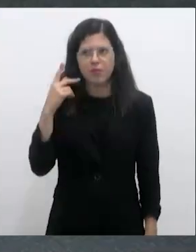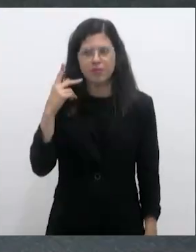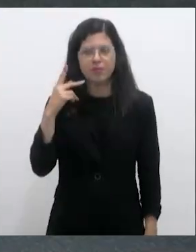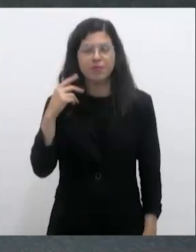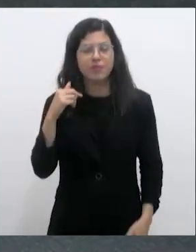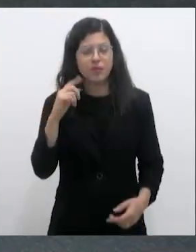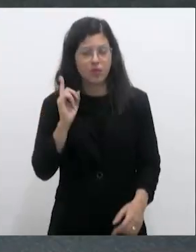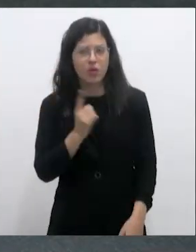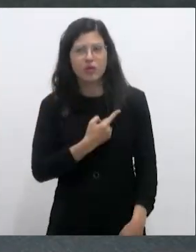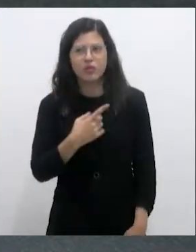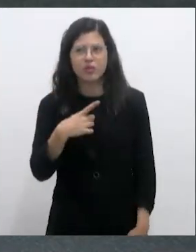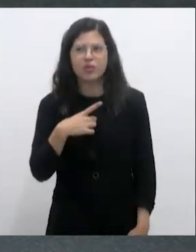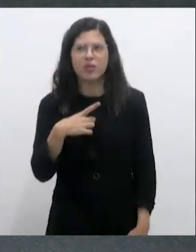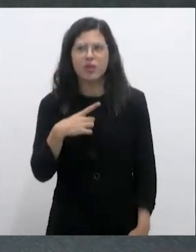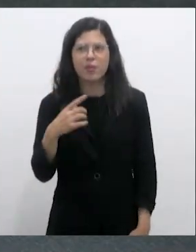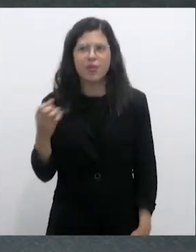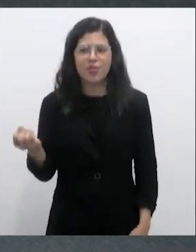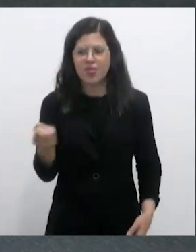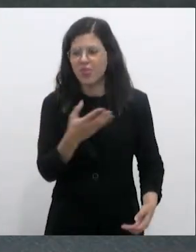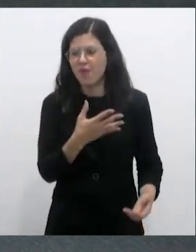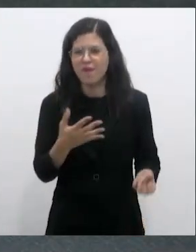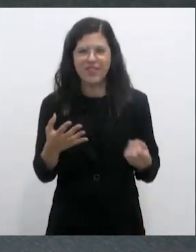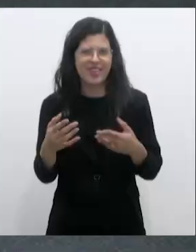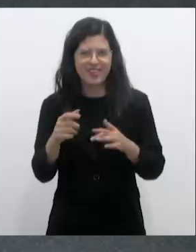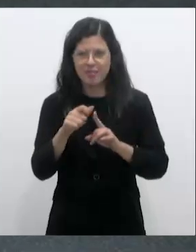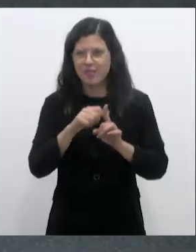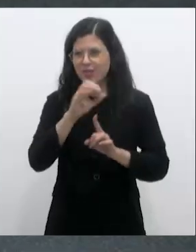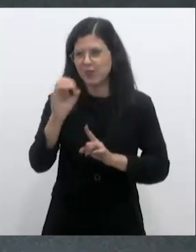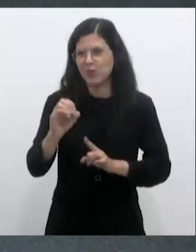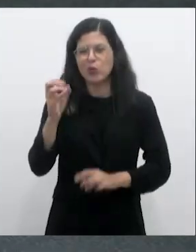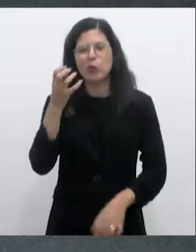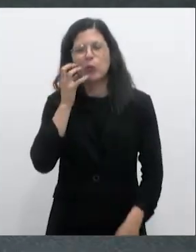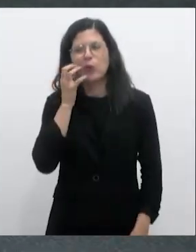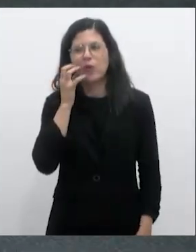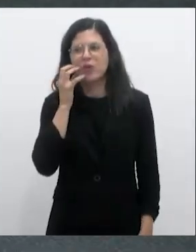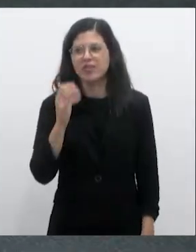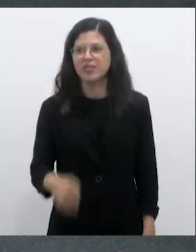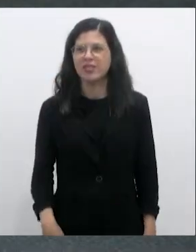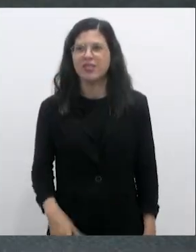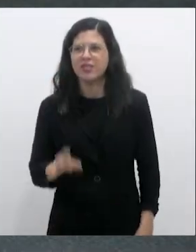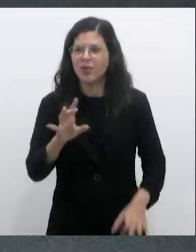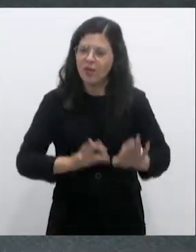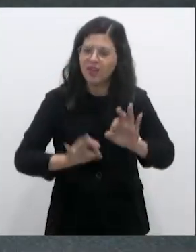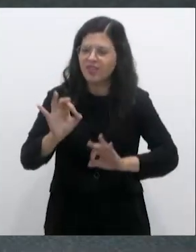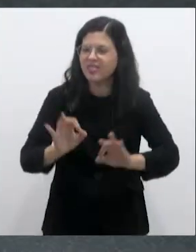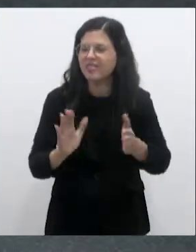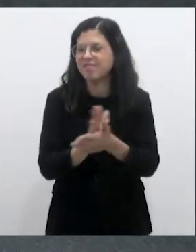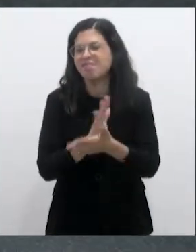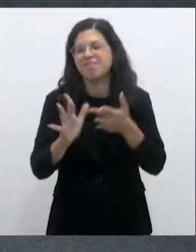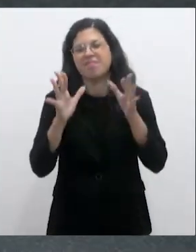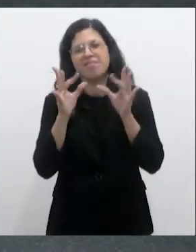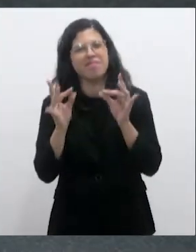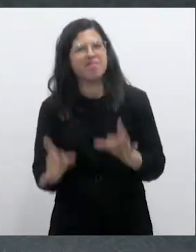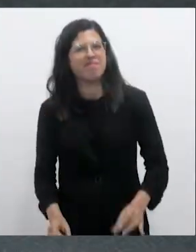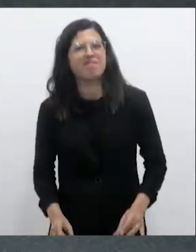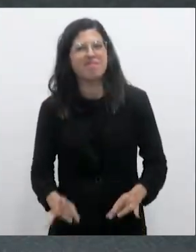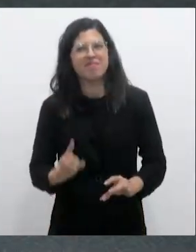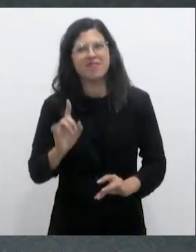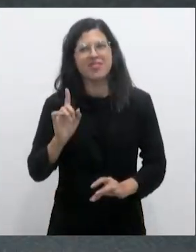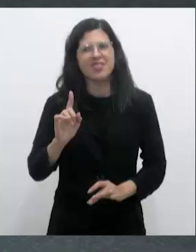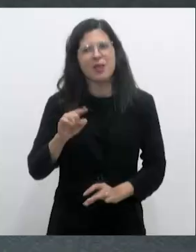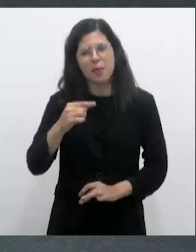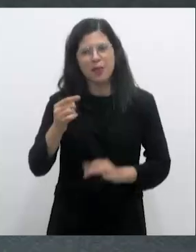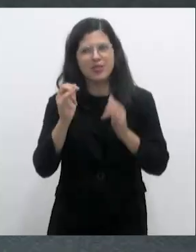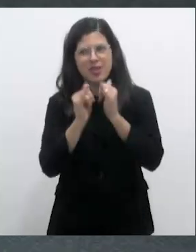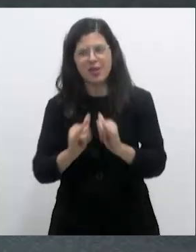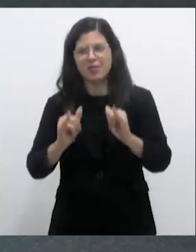E teremos grandes novidades para o Outubro Rosa. Só vou alinhar hoje alguns detalhes e logo, logo já anuncio